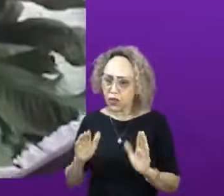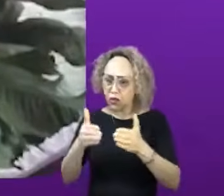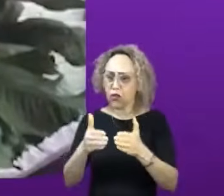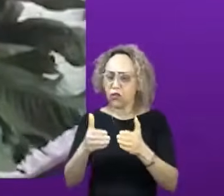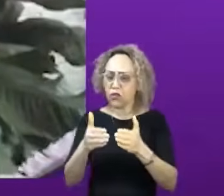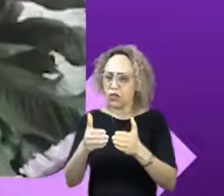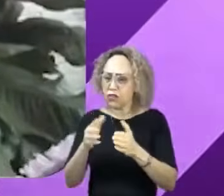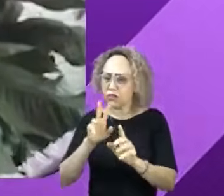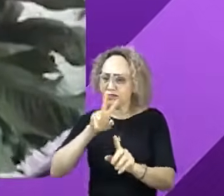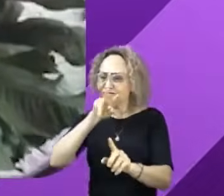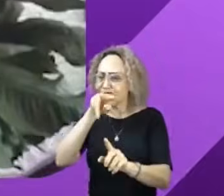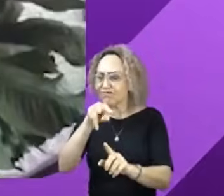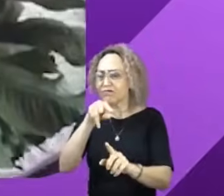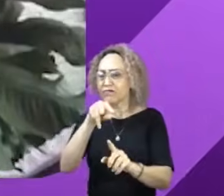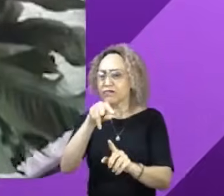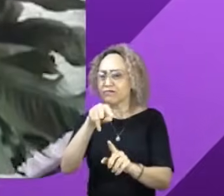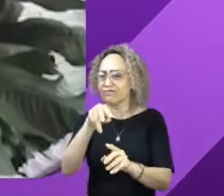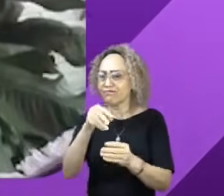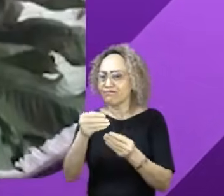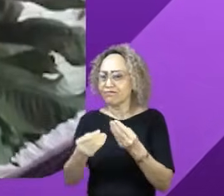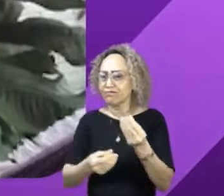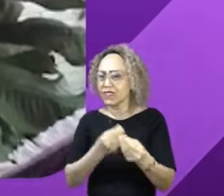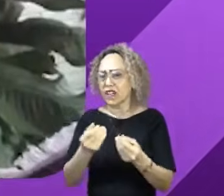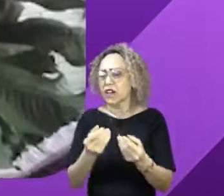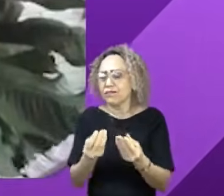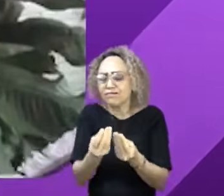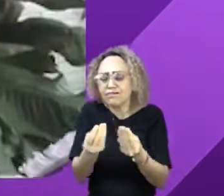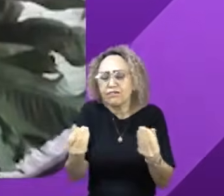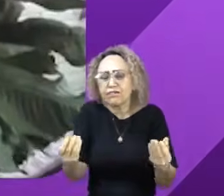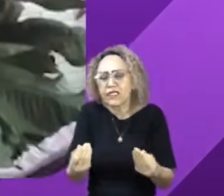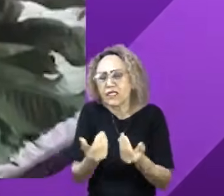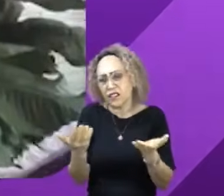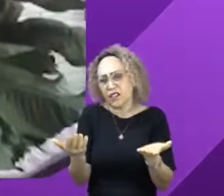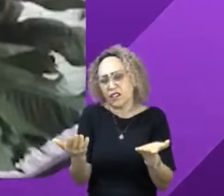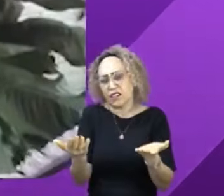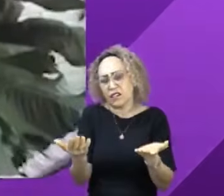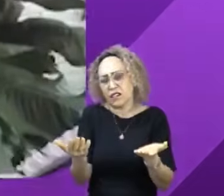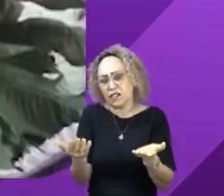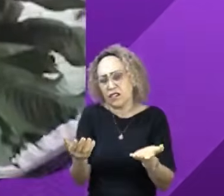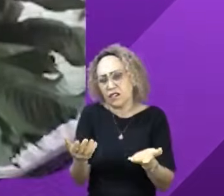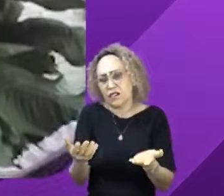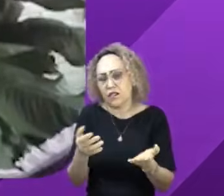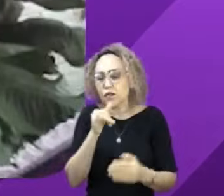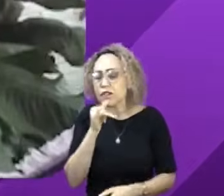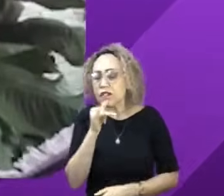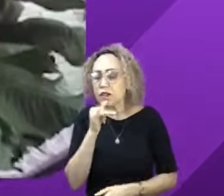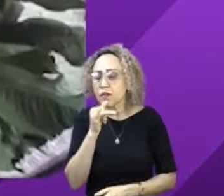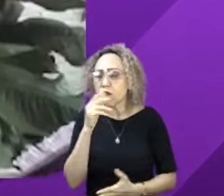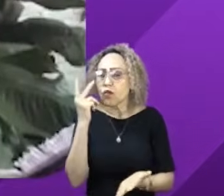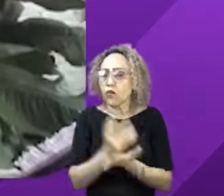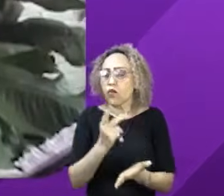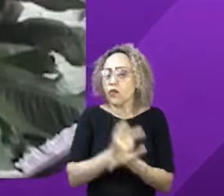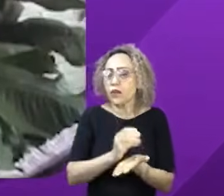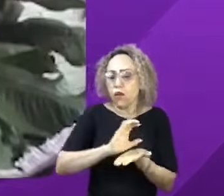uma visão mais delicada, né? Eu não vou poder dar o mesmo recurso que eu